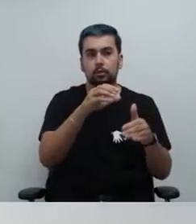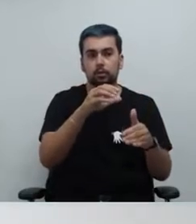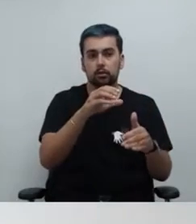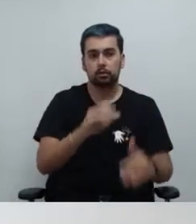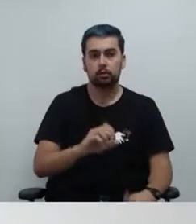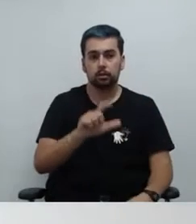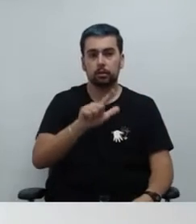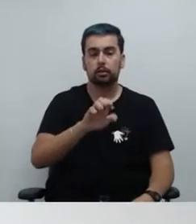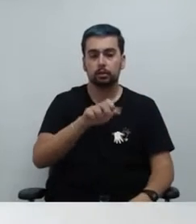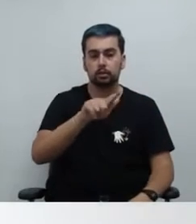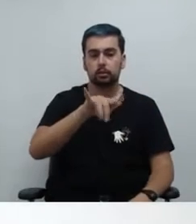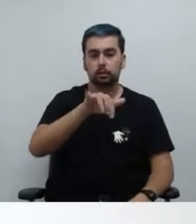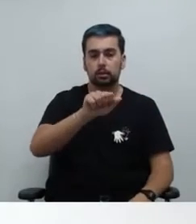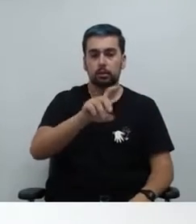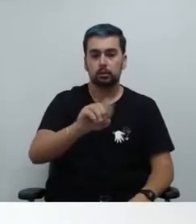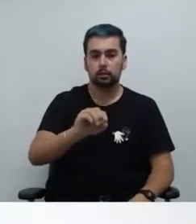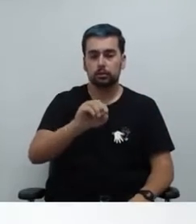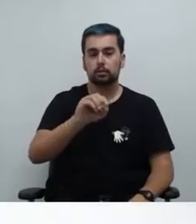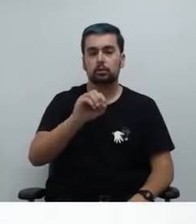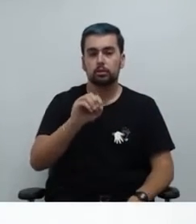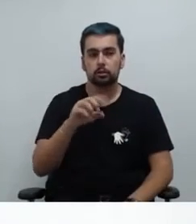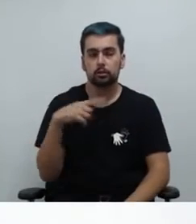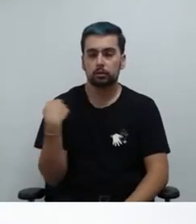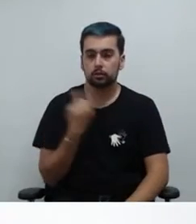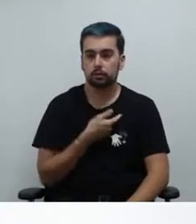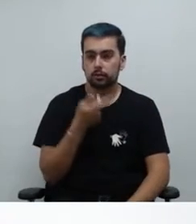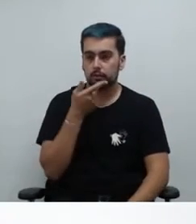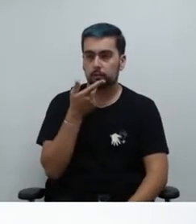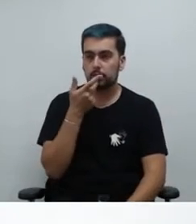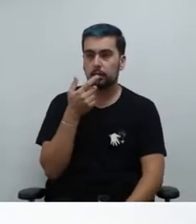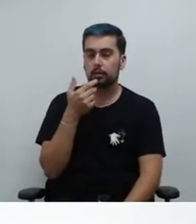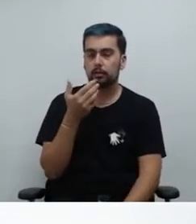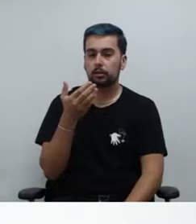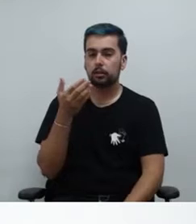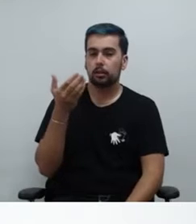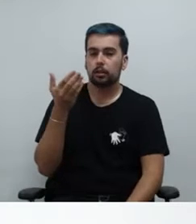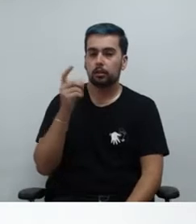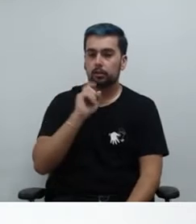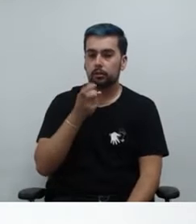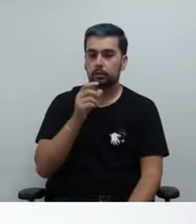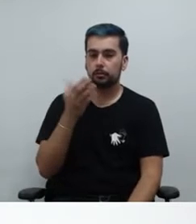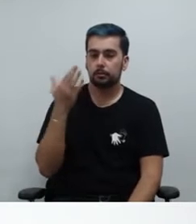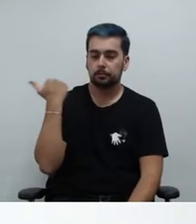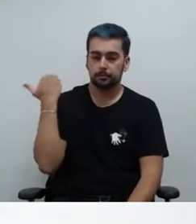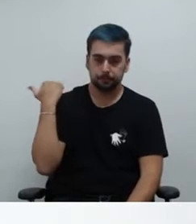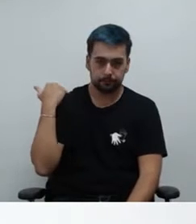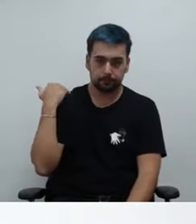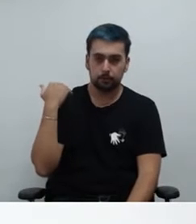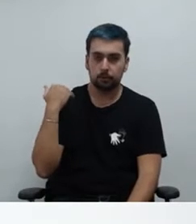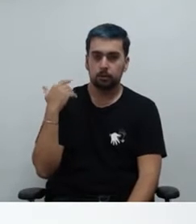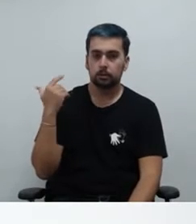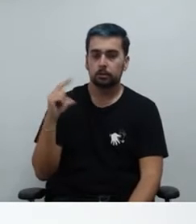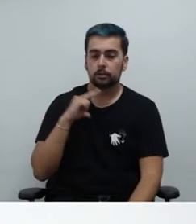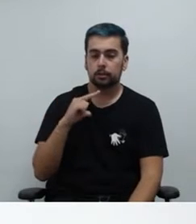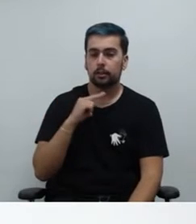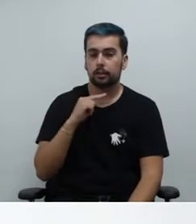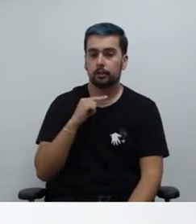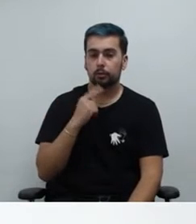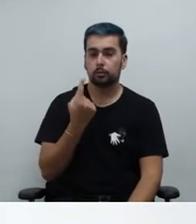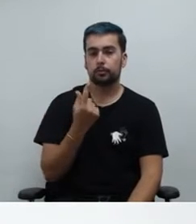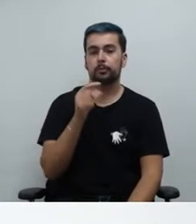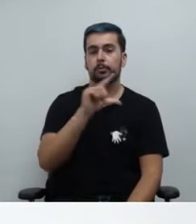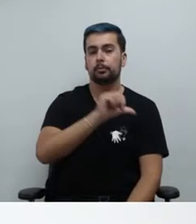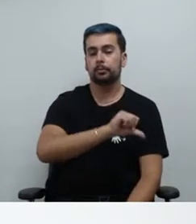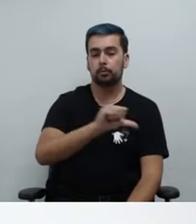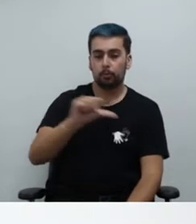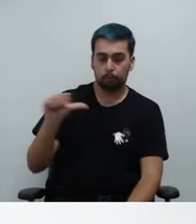né, nós temos, como mencionamos na sessão passada, a existência de uma defensoria pública, ao menos por